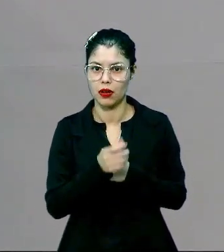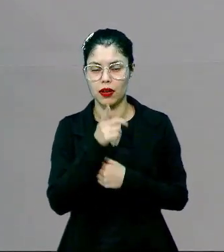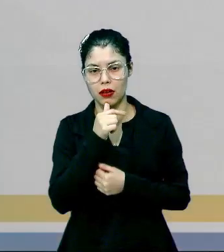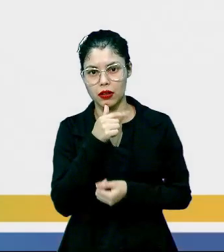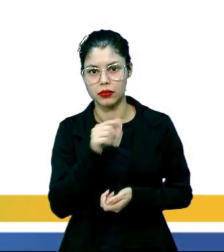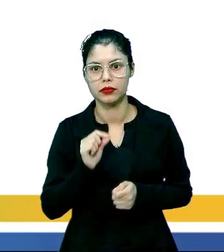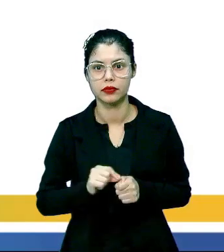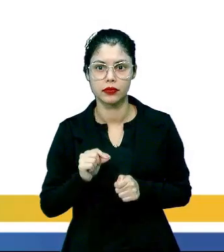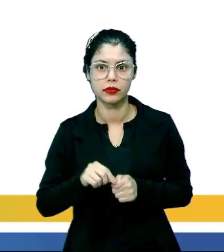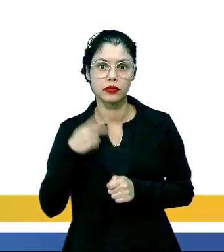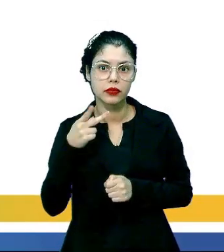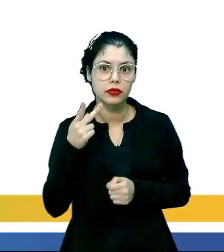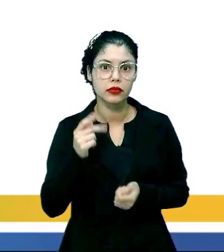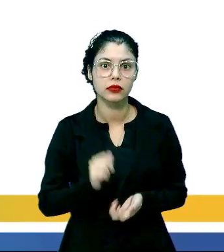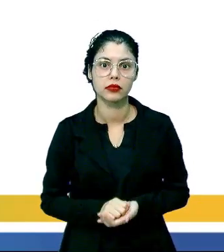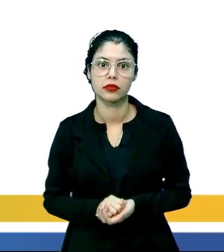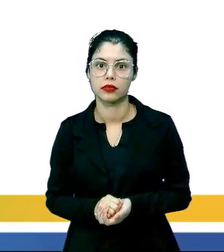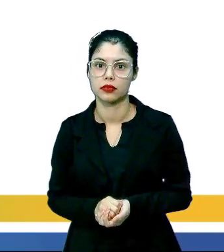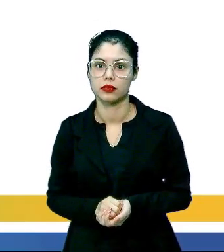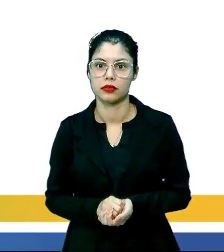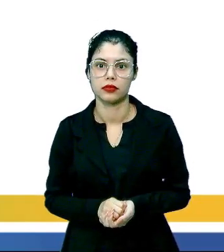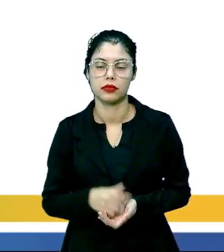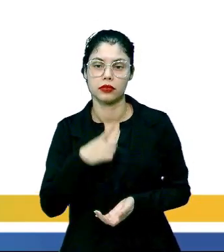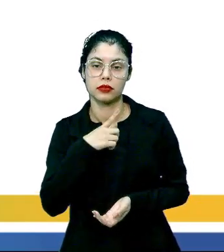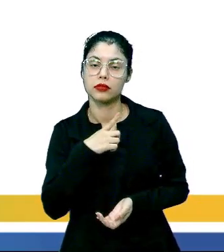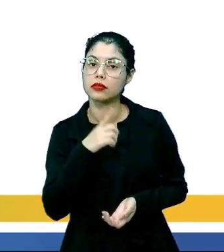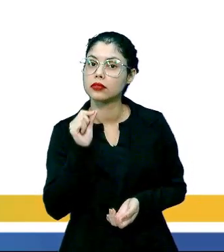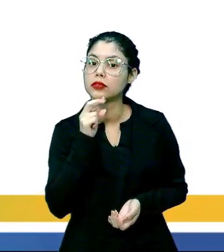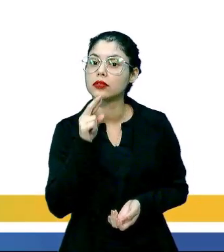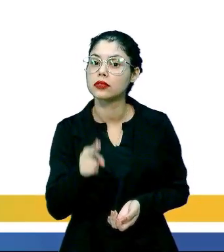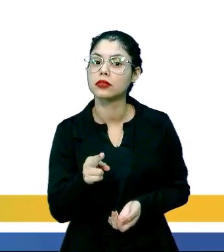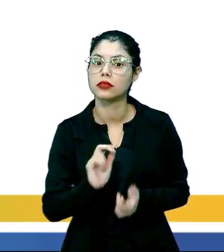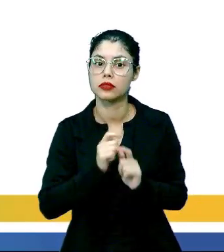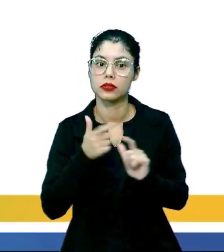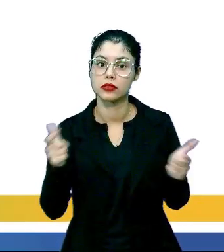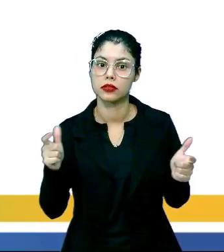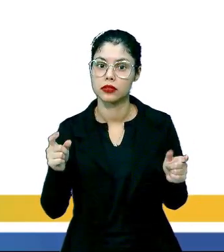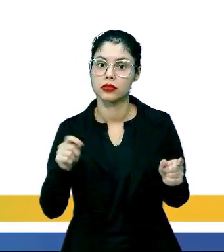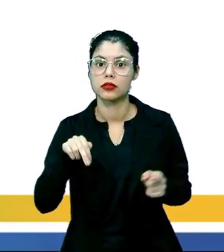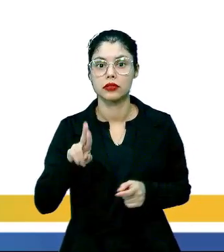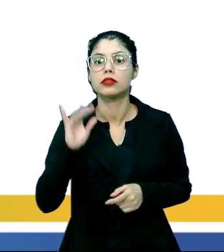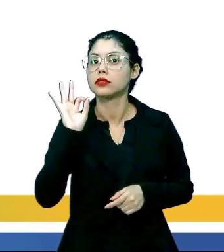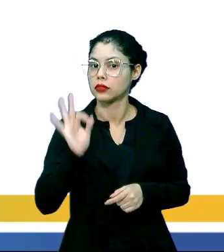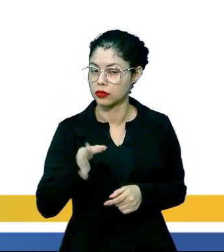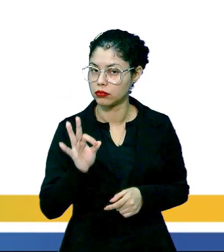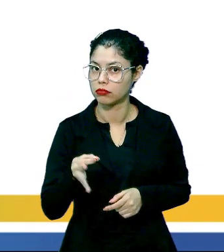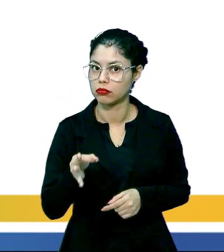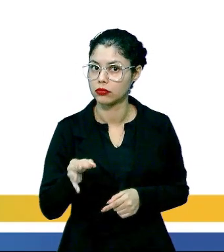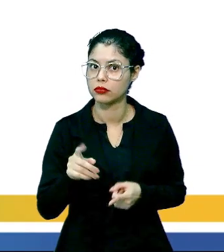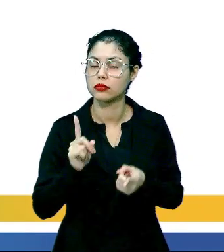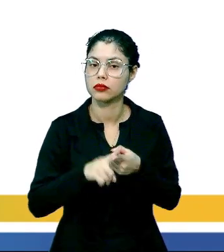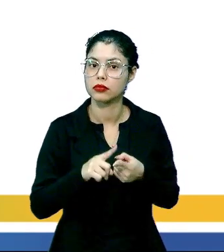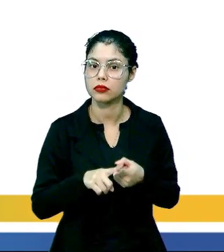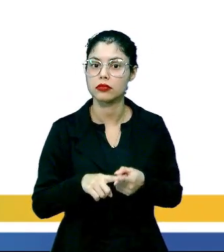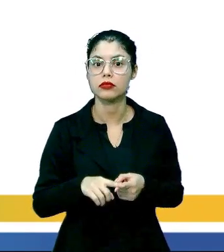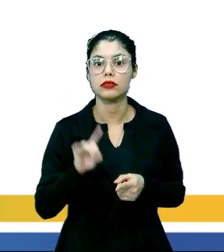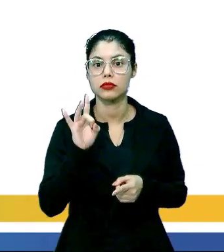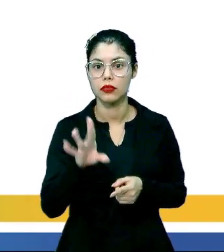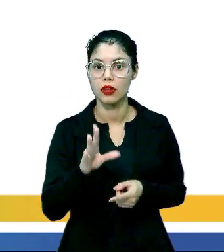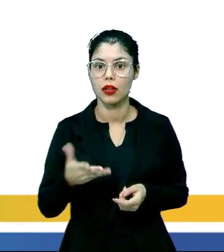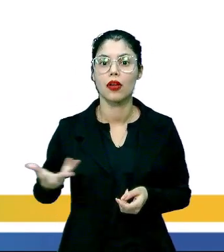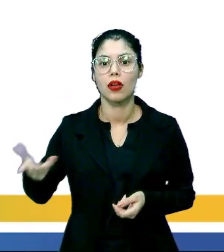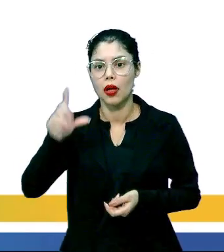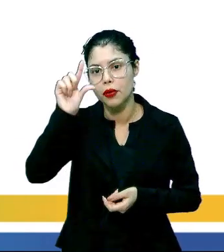água. E o que a minha questão está falando? Está tendo o que na minha resposta? Aumento do volume da urina, certo? Porque eu vou urinar mais, só que